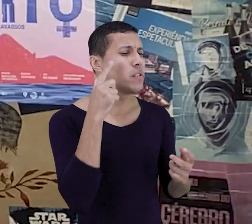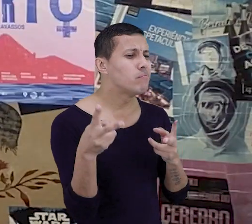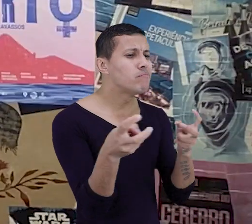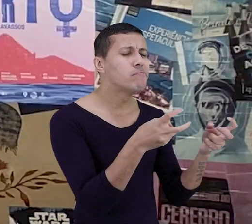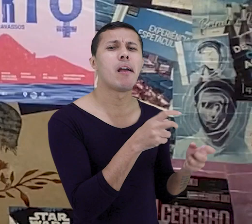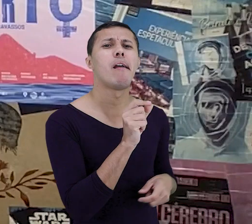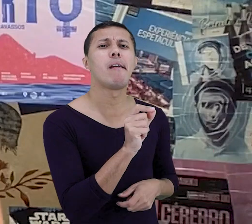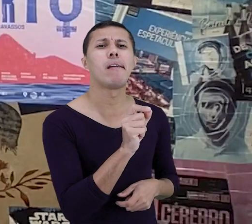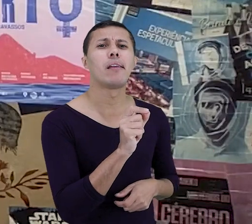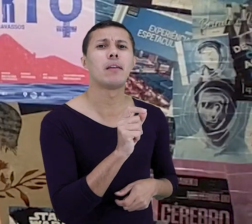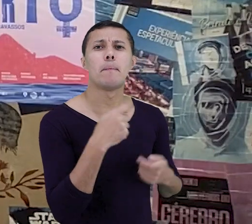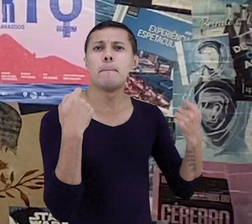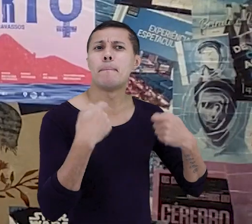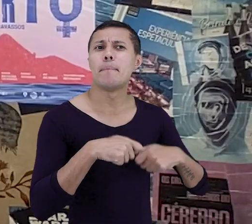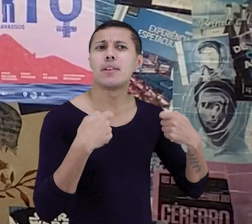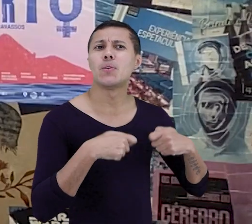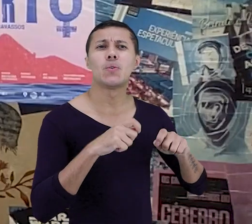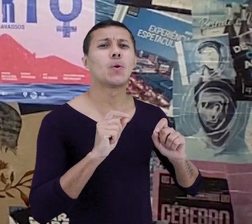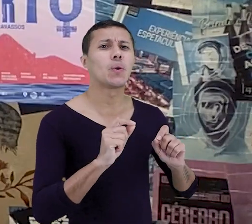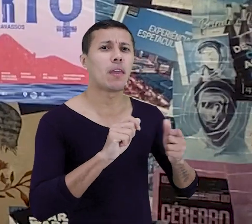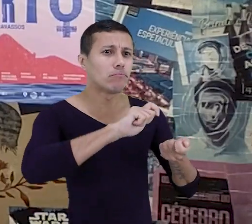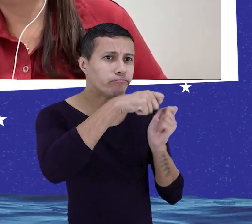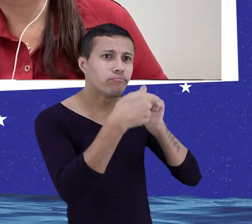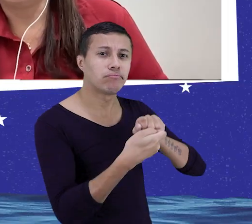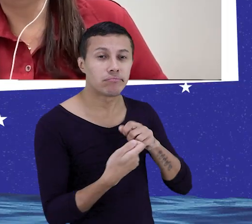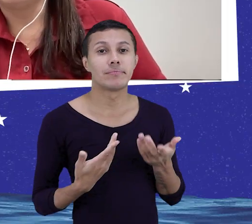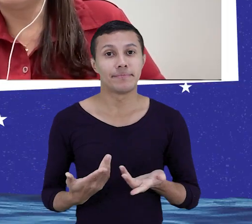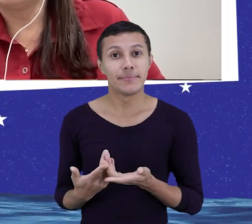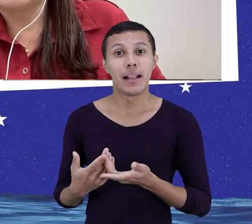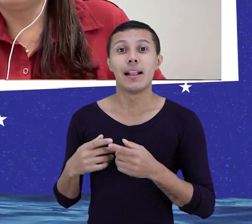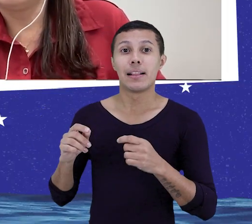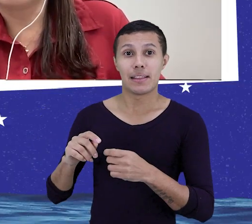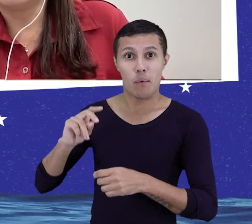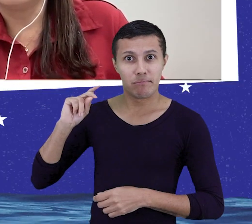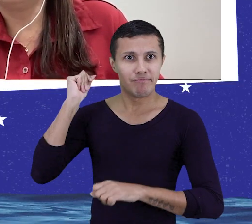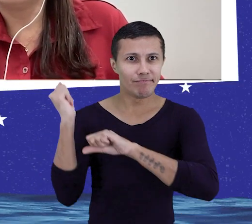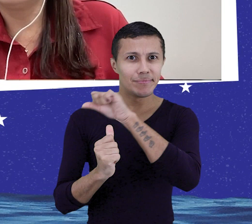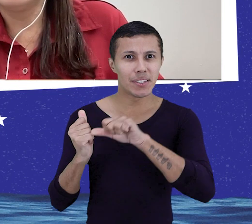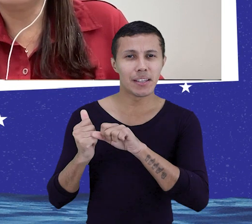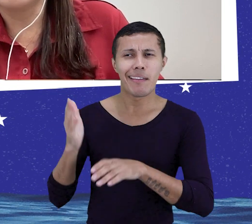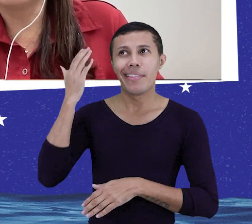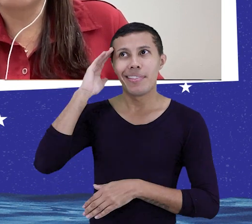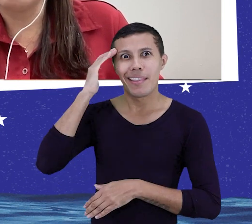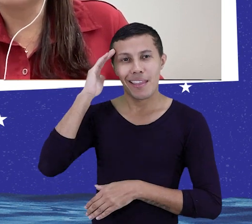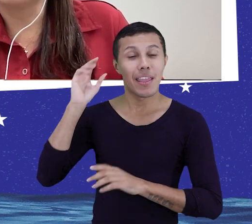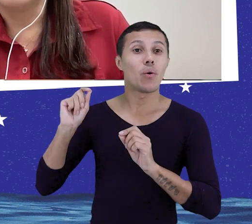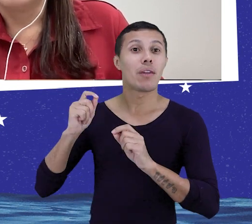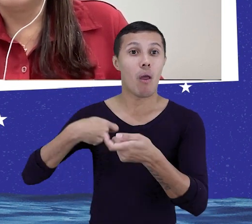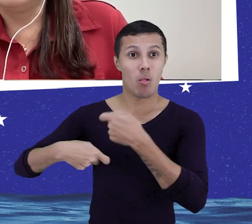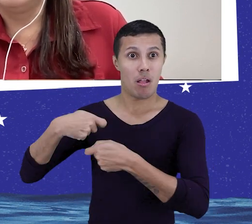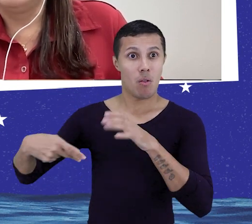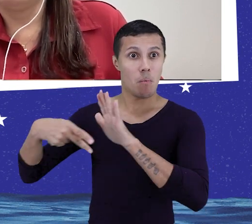perceberam ali, tiveram que se adequar? Então, essa virada de chave, a gente começou a entender o nosso